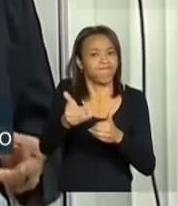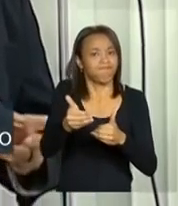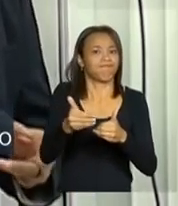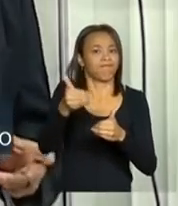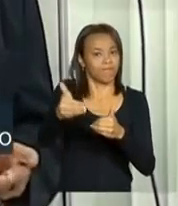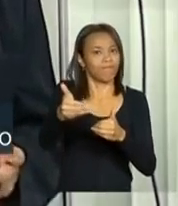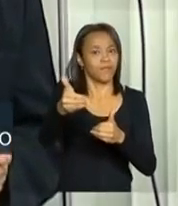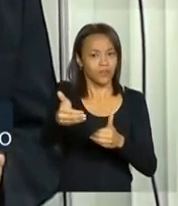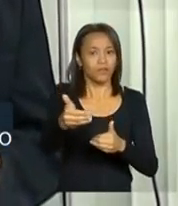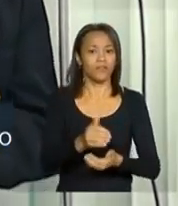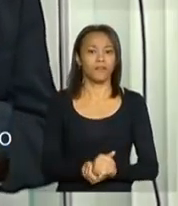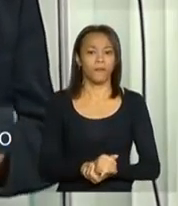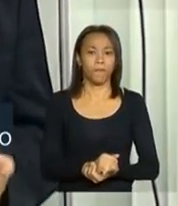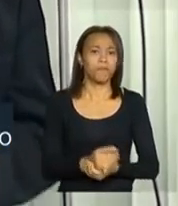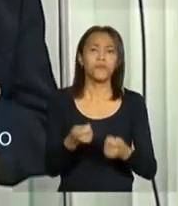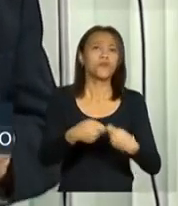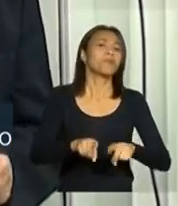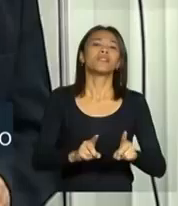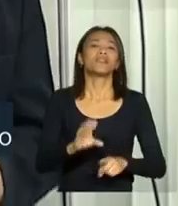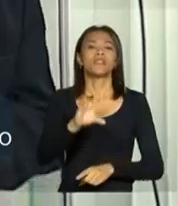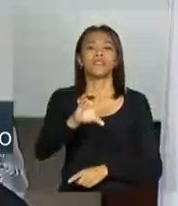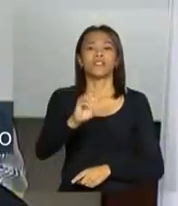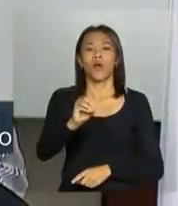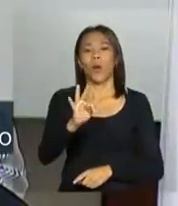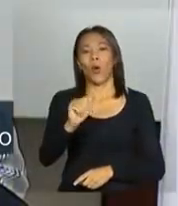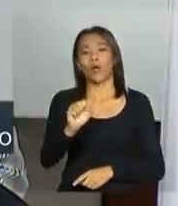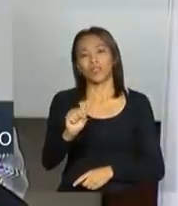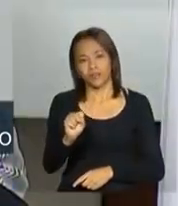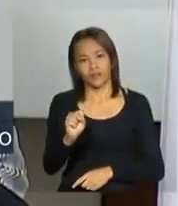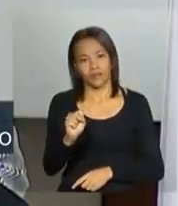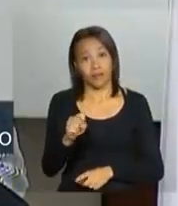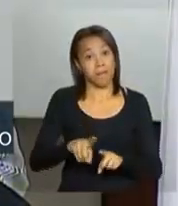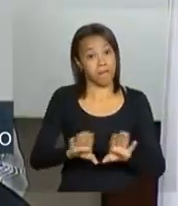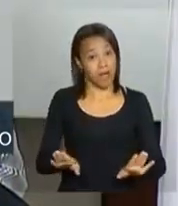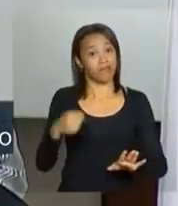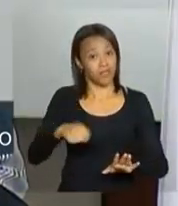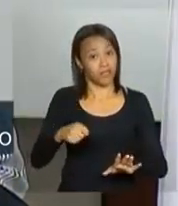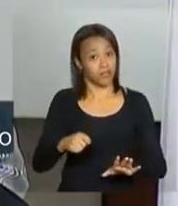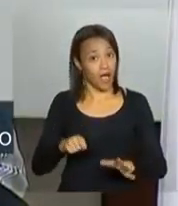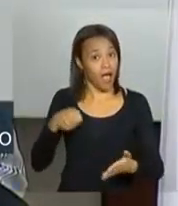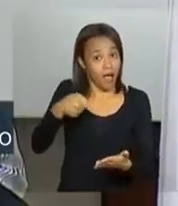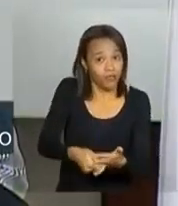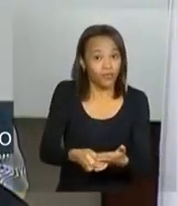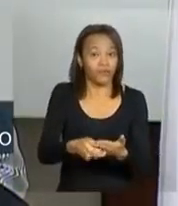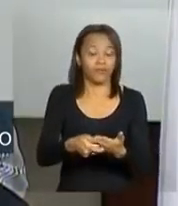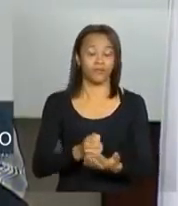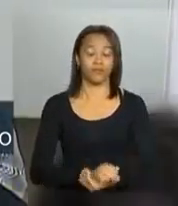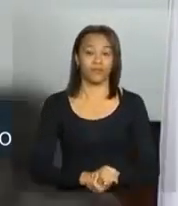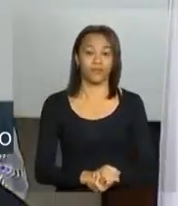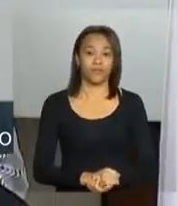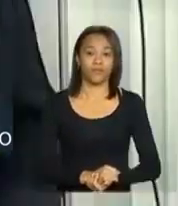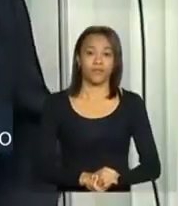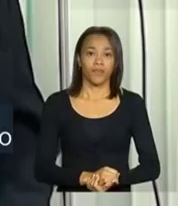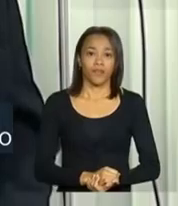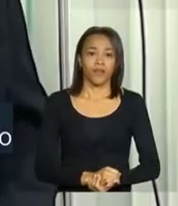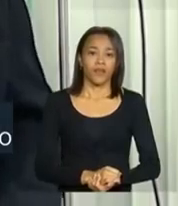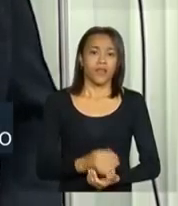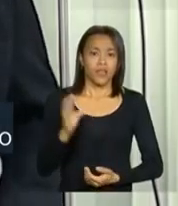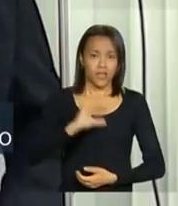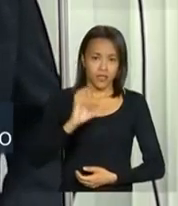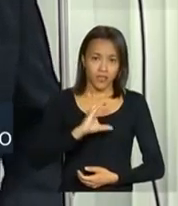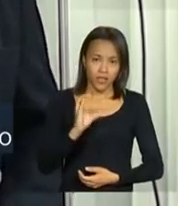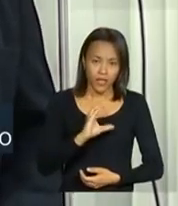nem necessidade de cotas, mas há necessidade de ação. Então, essa questão de nós, a ciência